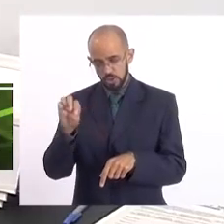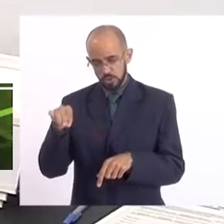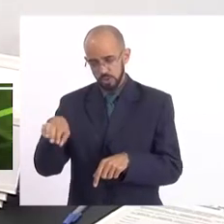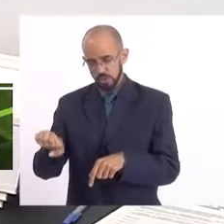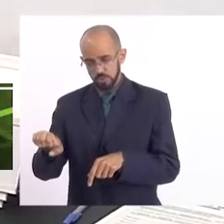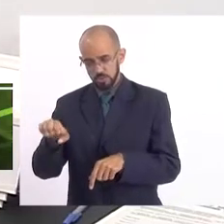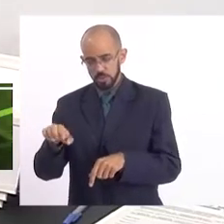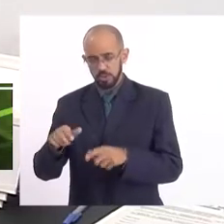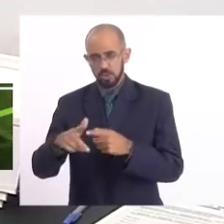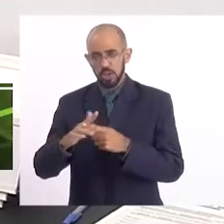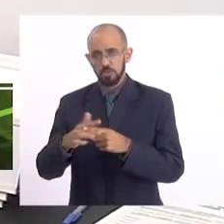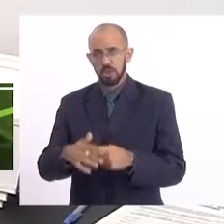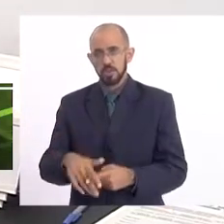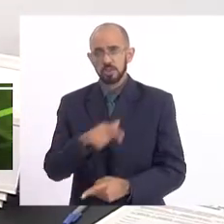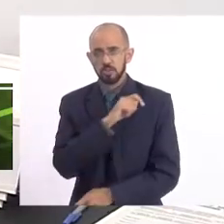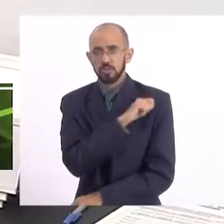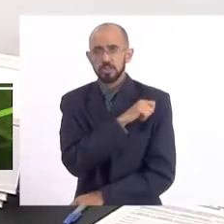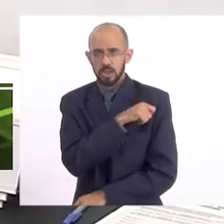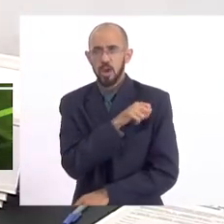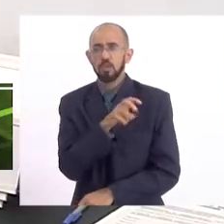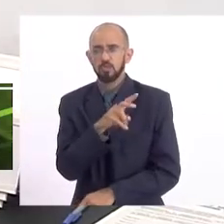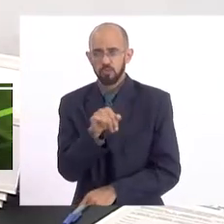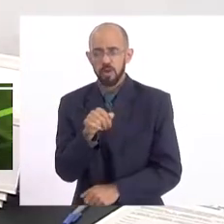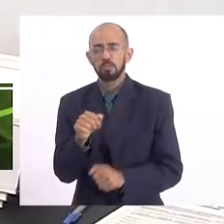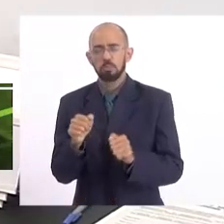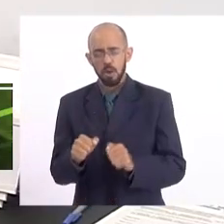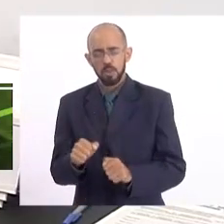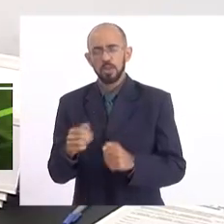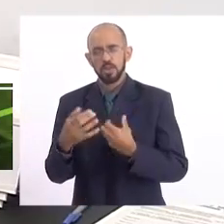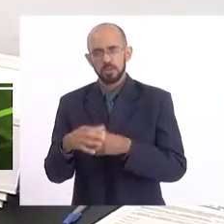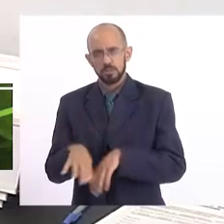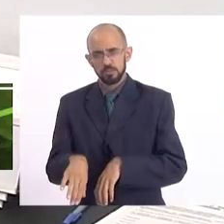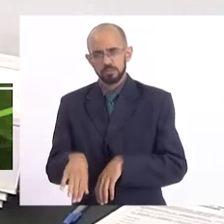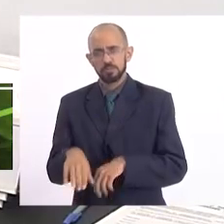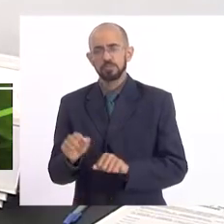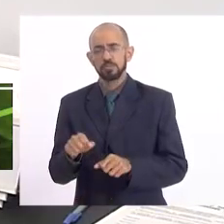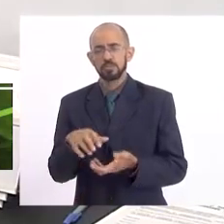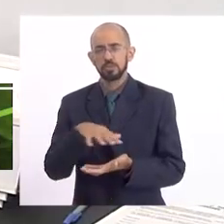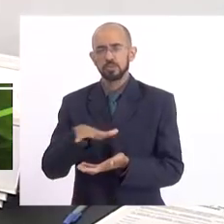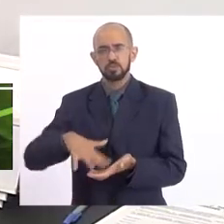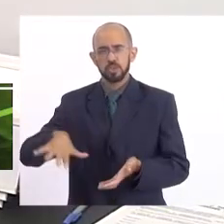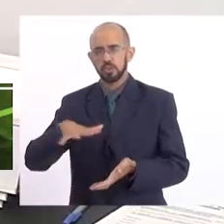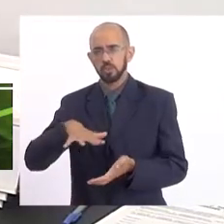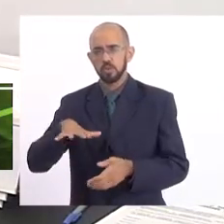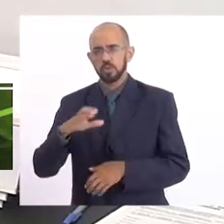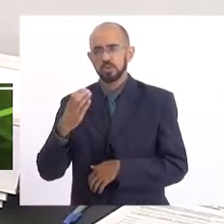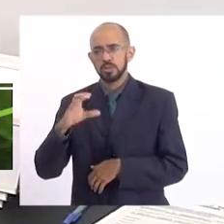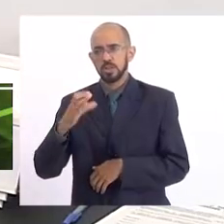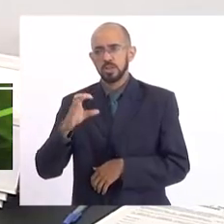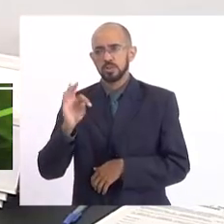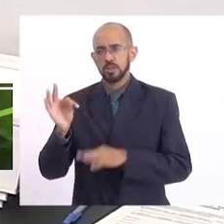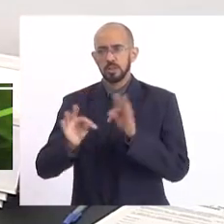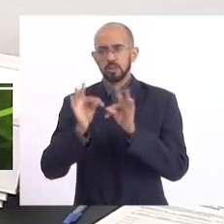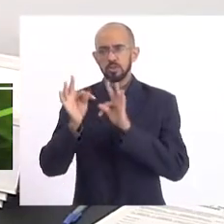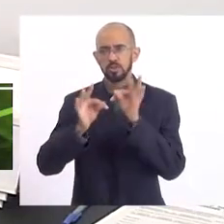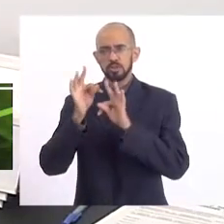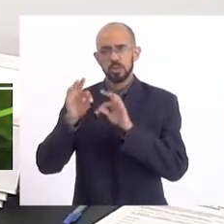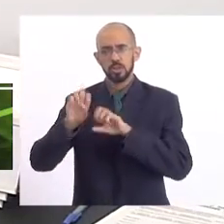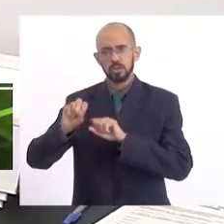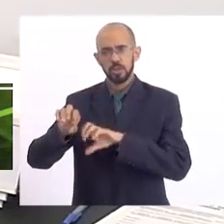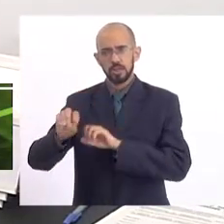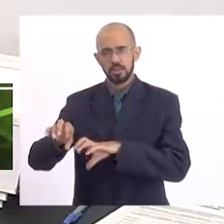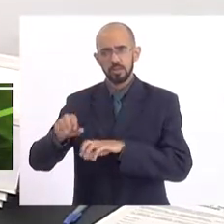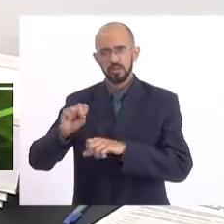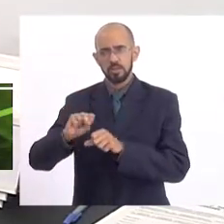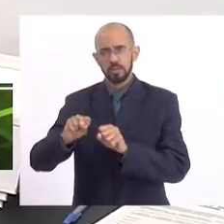no novo regime de recuperação fiscal será permitido novos concursos públicos na área de ciência e tecnologia, educação, segurança,